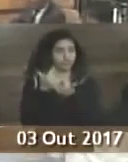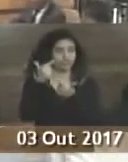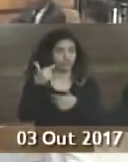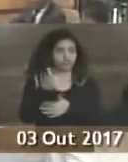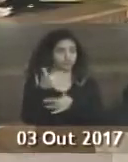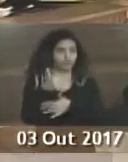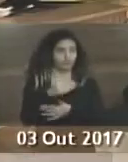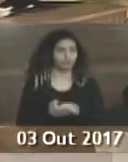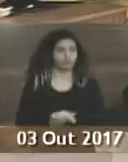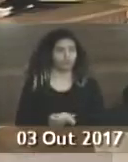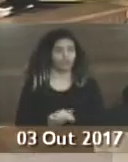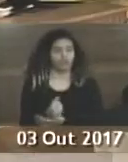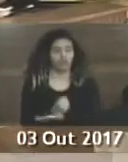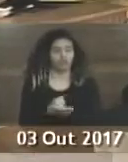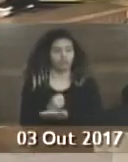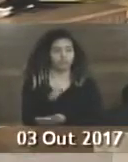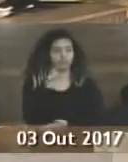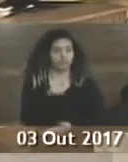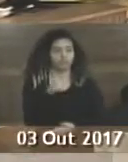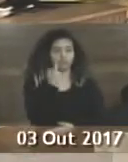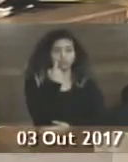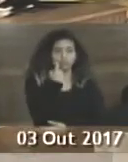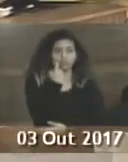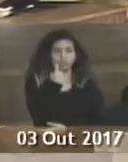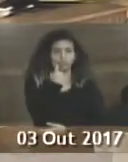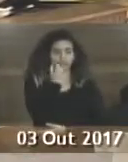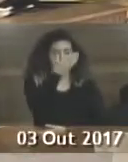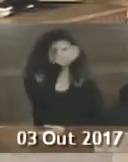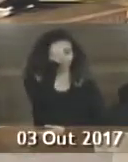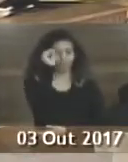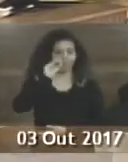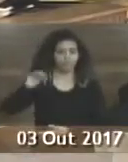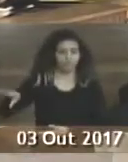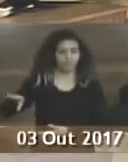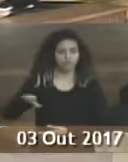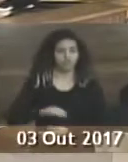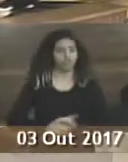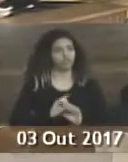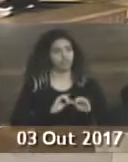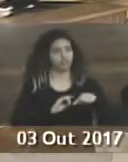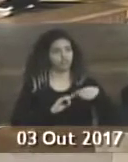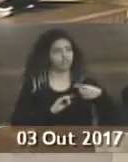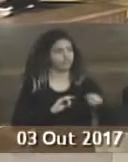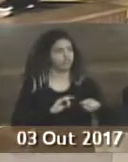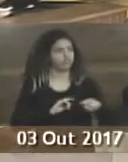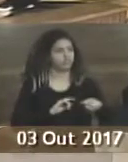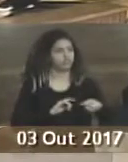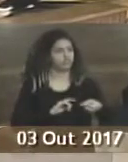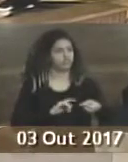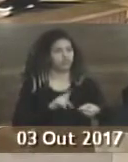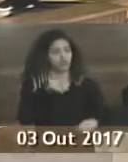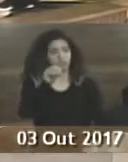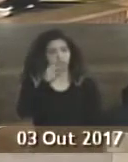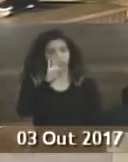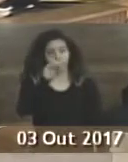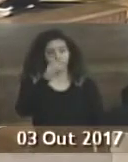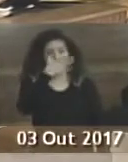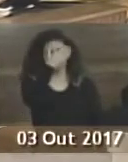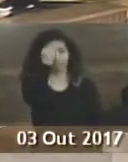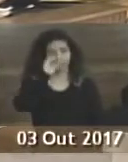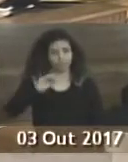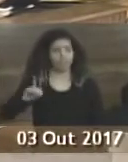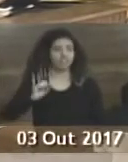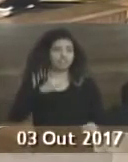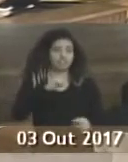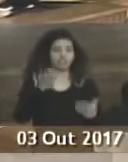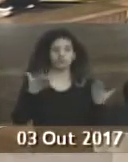né? A nossa base econômica era a pesca, foi esquecida. Passou a ser o porto, foi esquecida. E hoje, se a